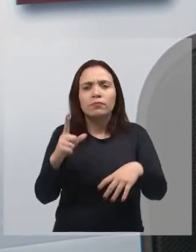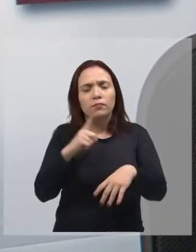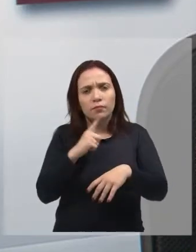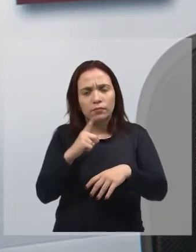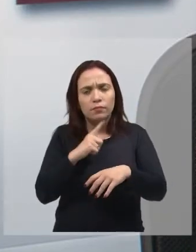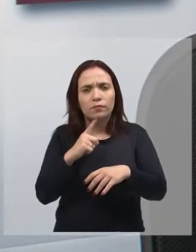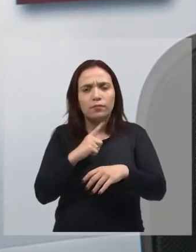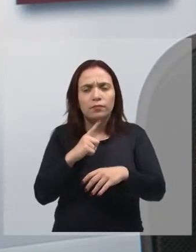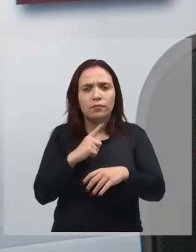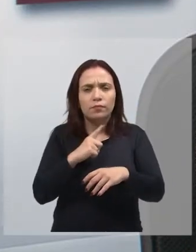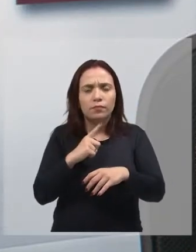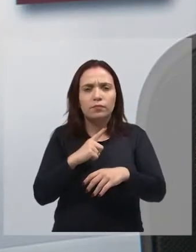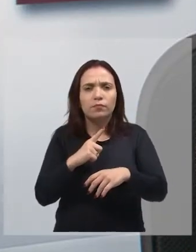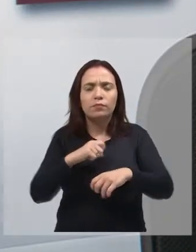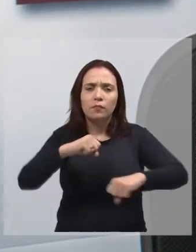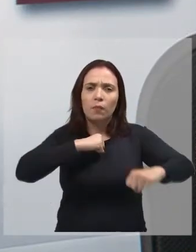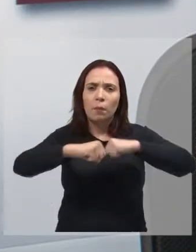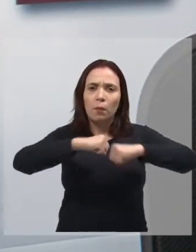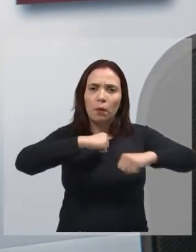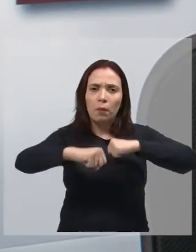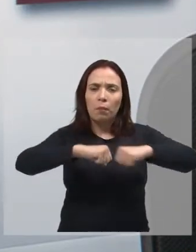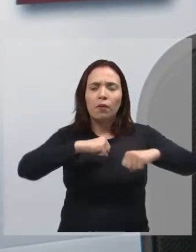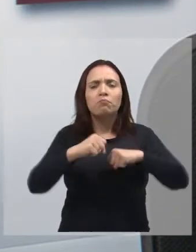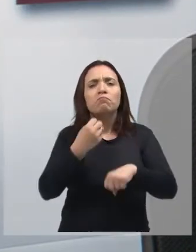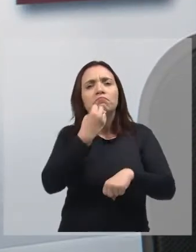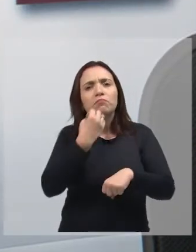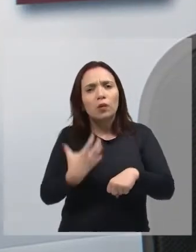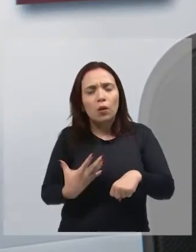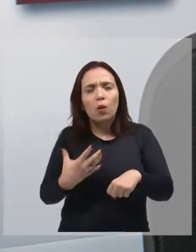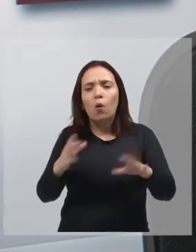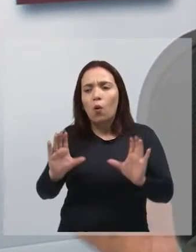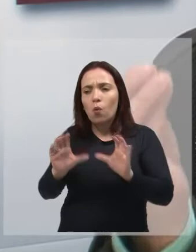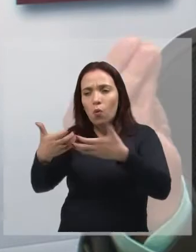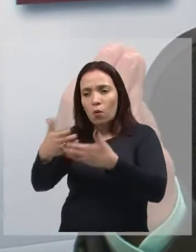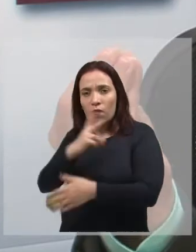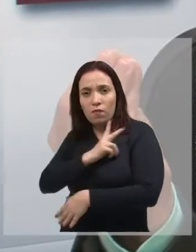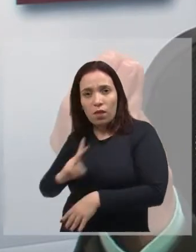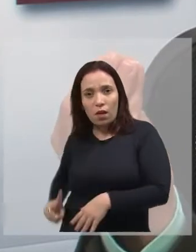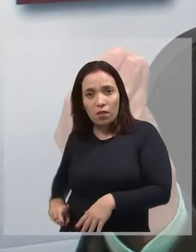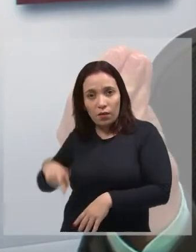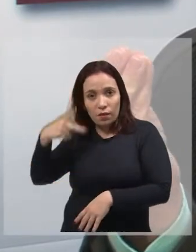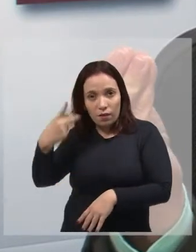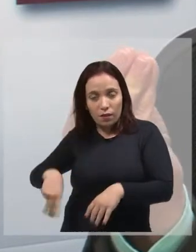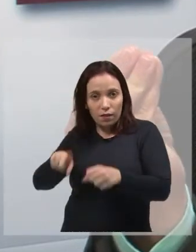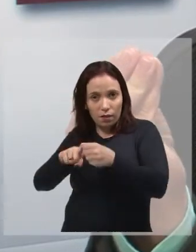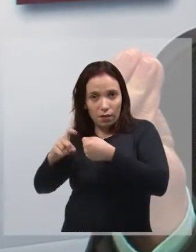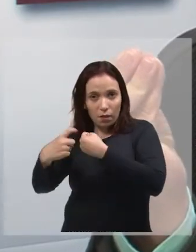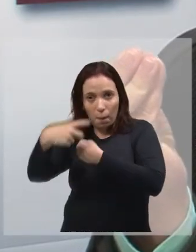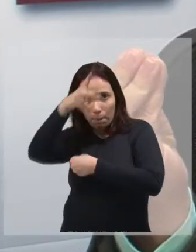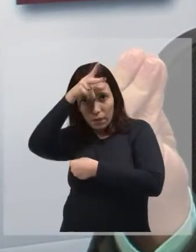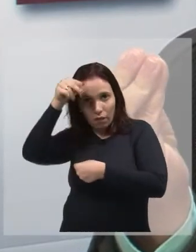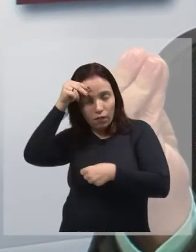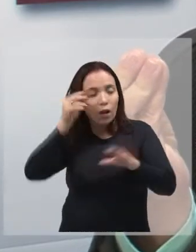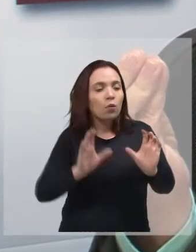seguinte, um debate fluindo, tanto por parte da situação como da oposição.